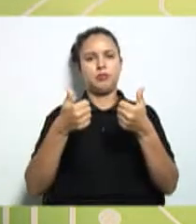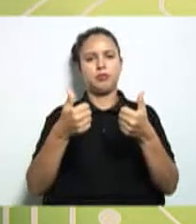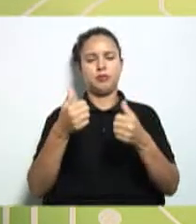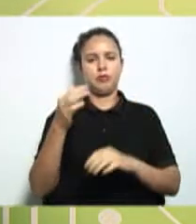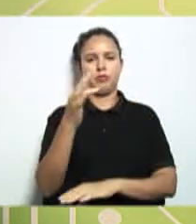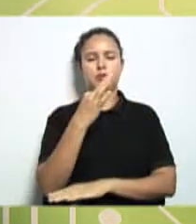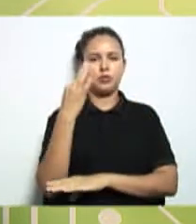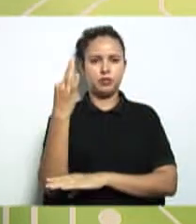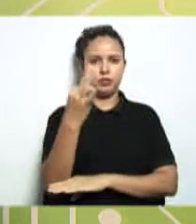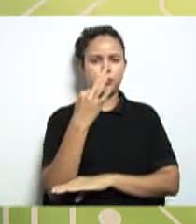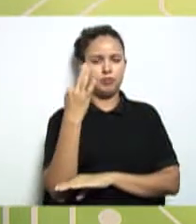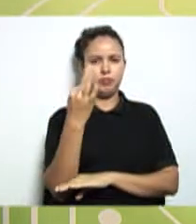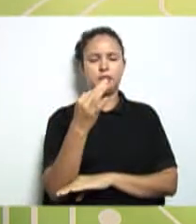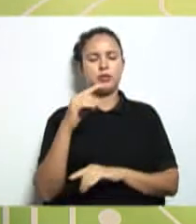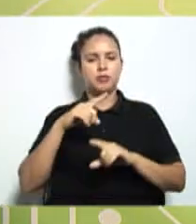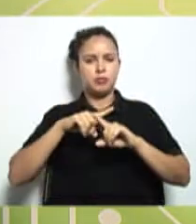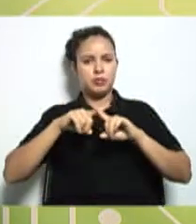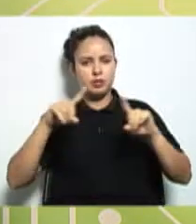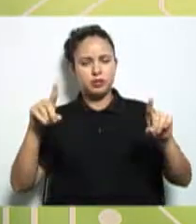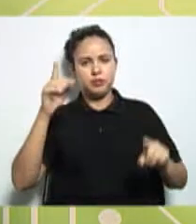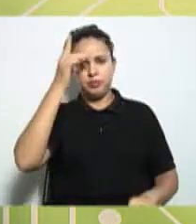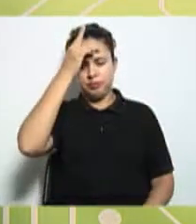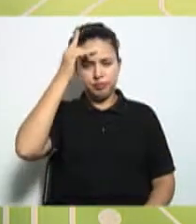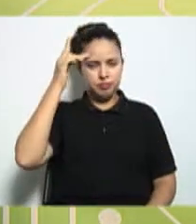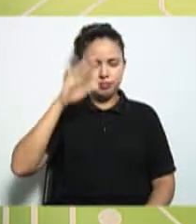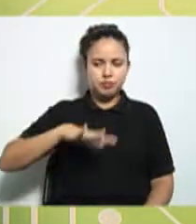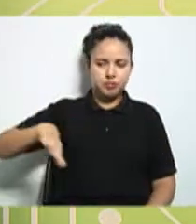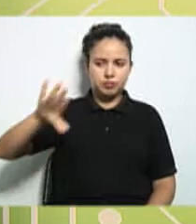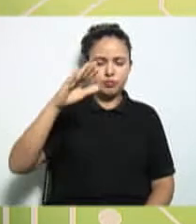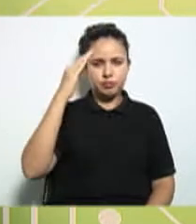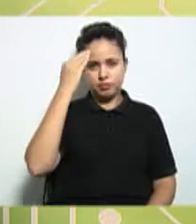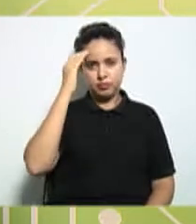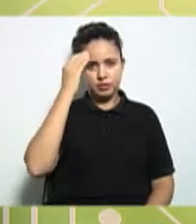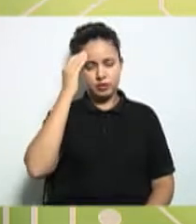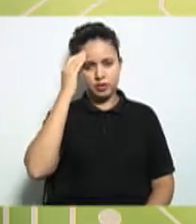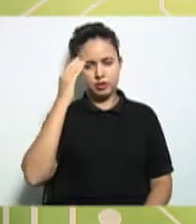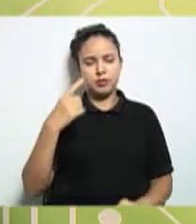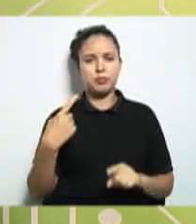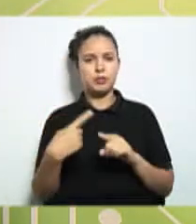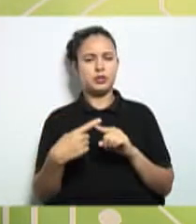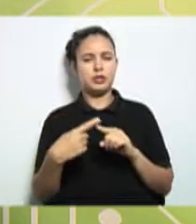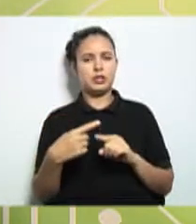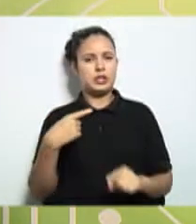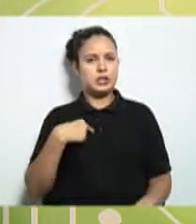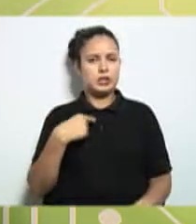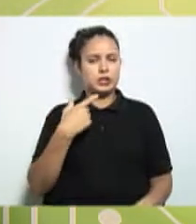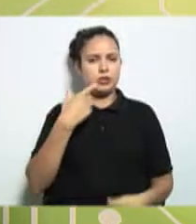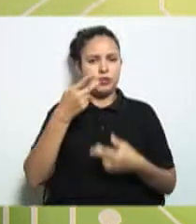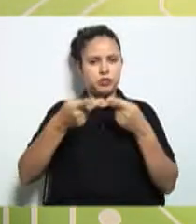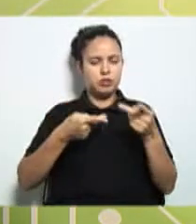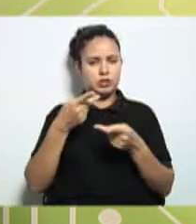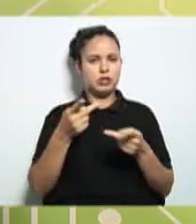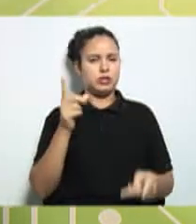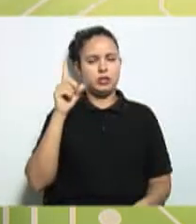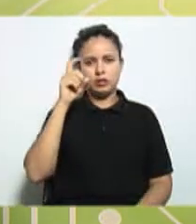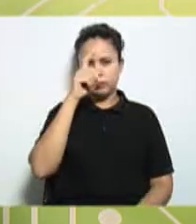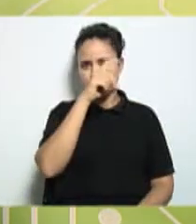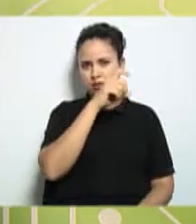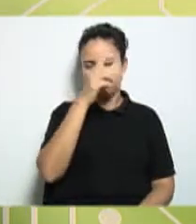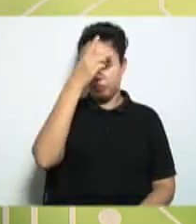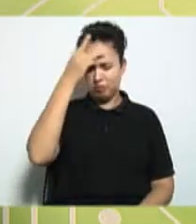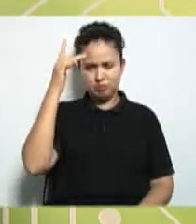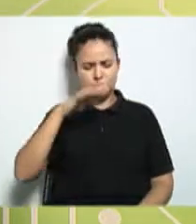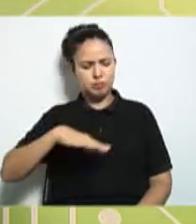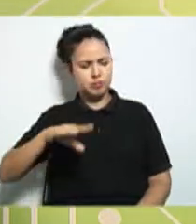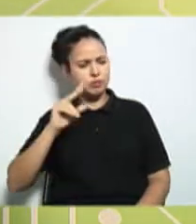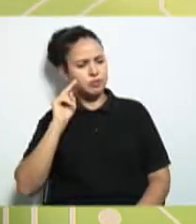formal, mas de maneira que as pessoas possam entender. Porque se eu também falar muito difícil e ninguém me entender, então